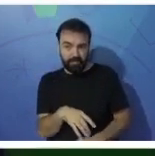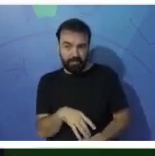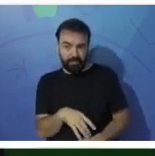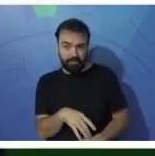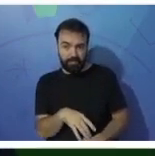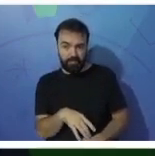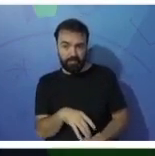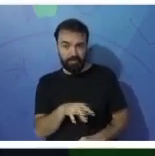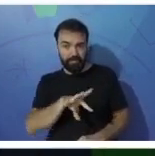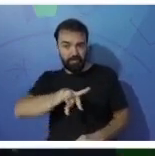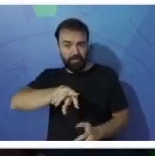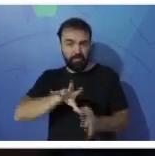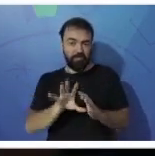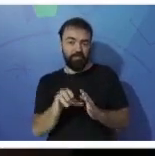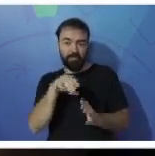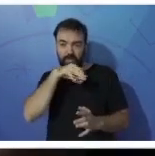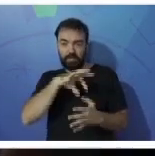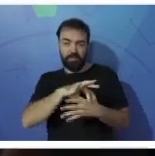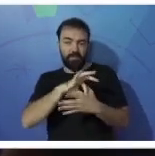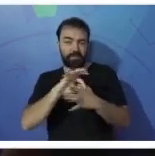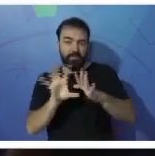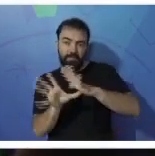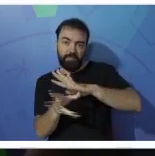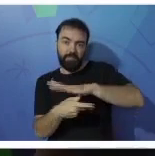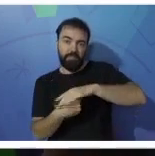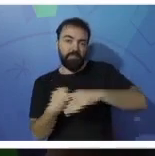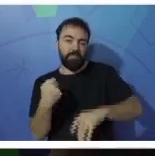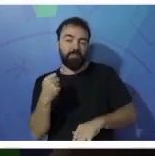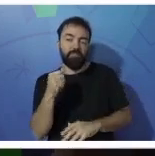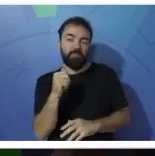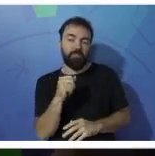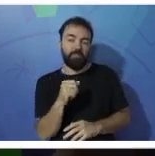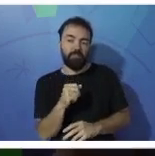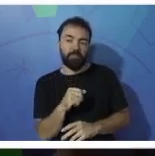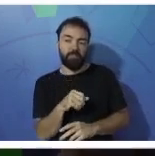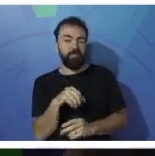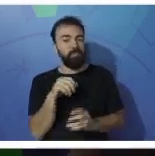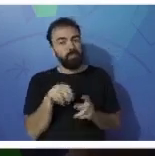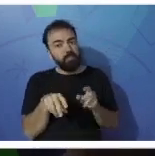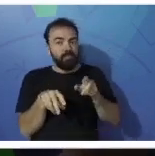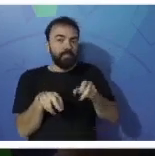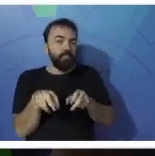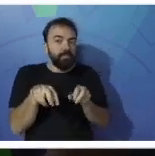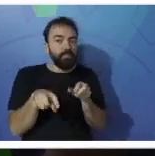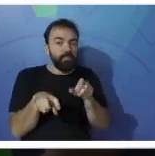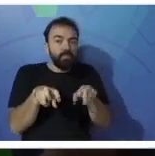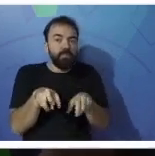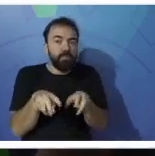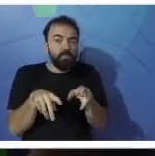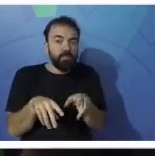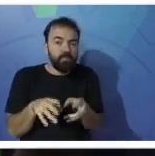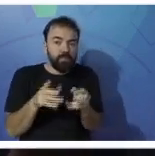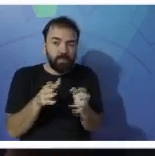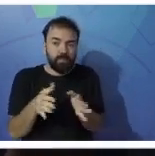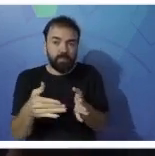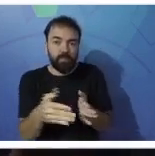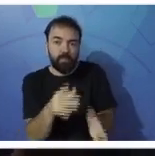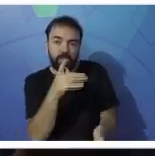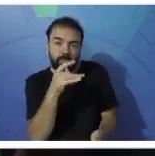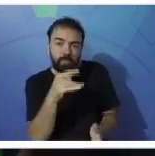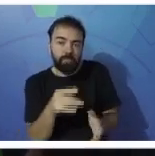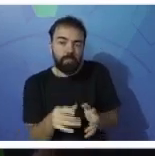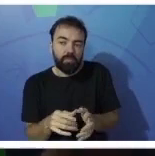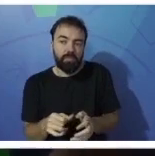aqui, roubada, né? Ele pegou de alguém e, atravessando um rio a caminho